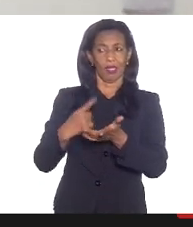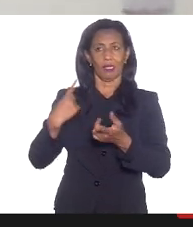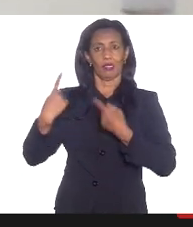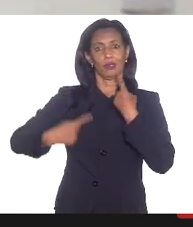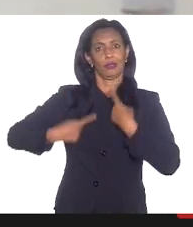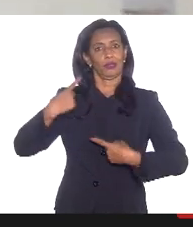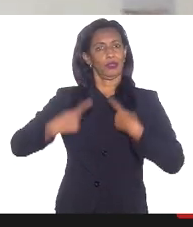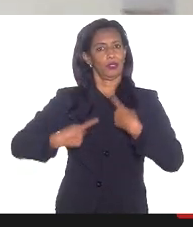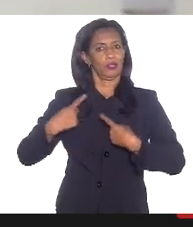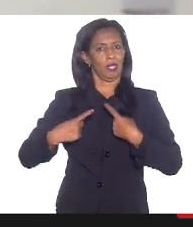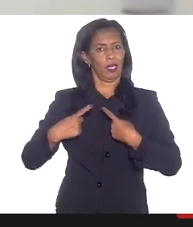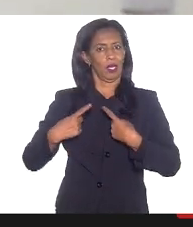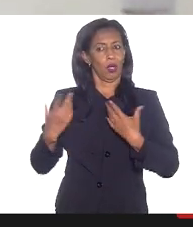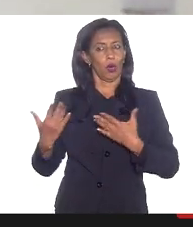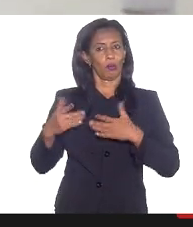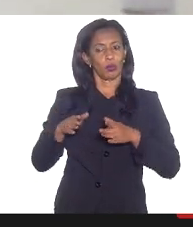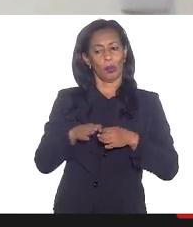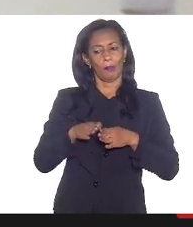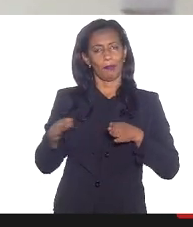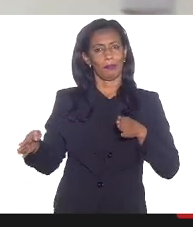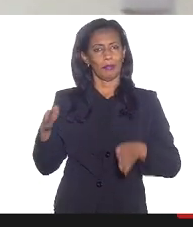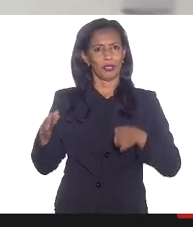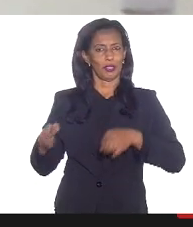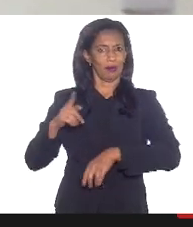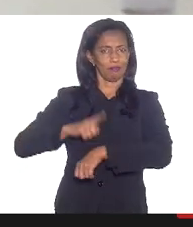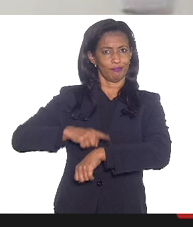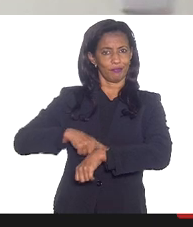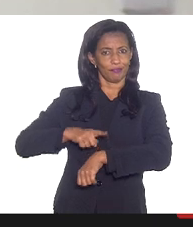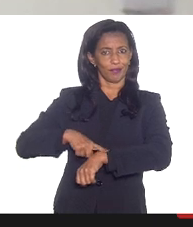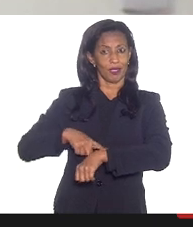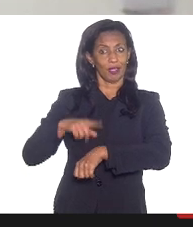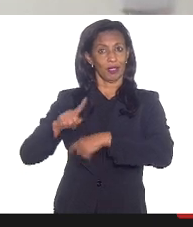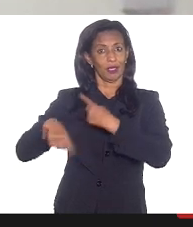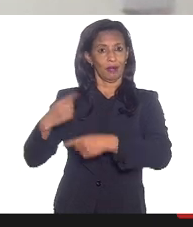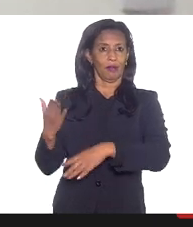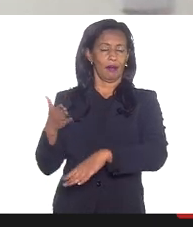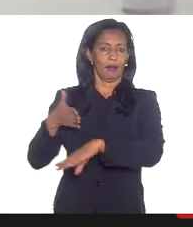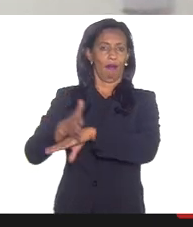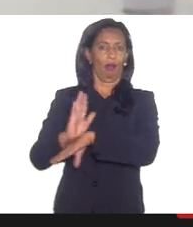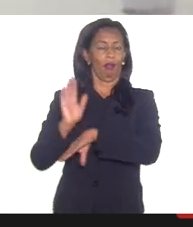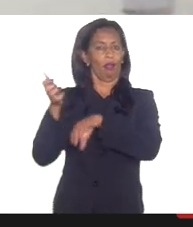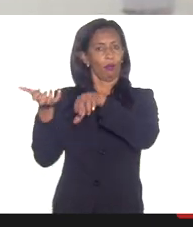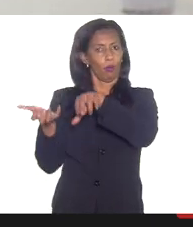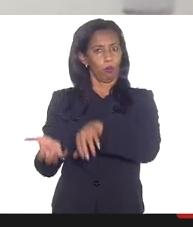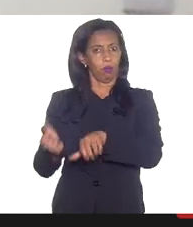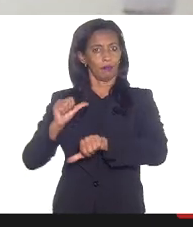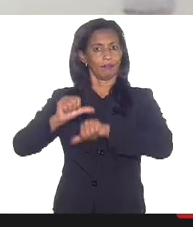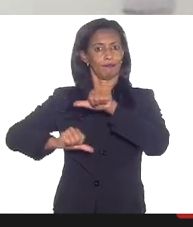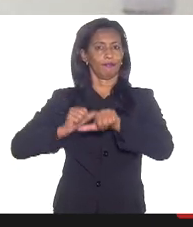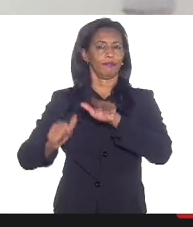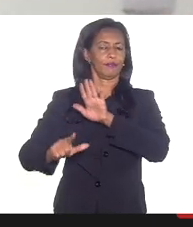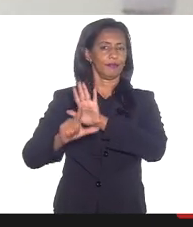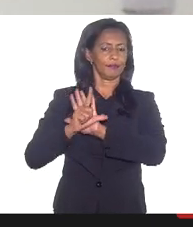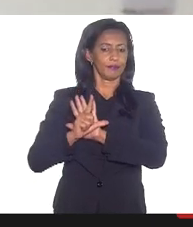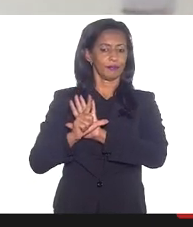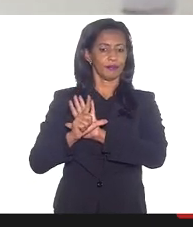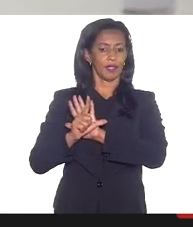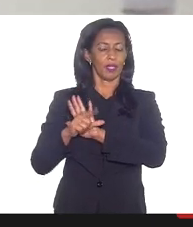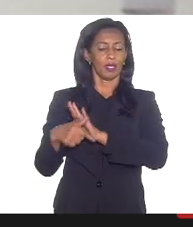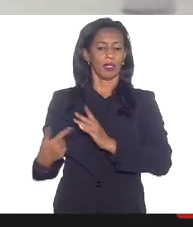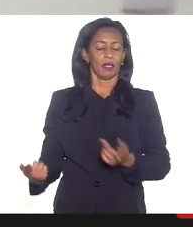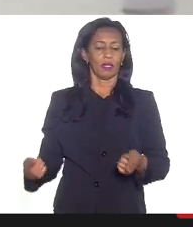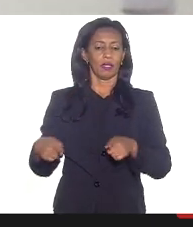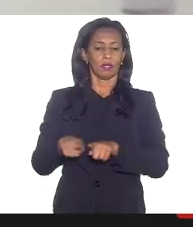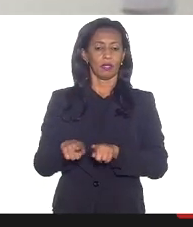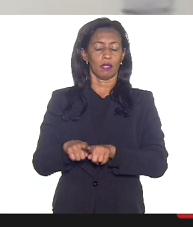diálogo, né? Começou com uma medida provisória que posteriormente foi aprovada no Congresso Nacional, transformada em lei,